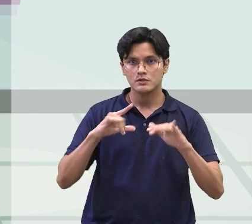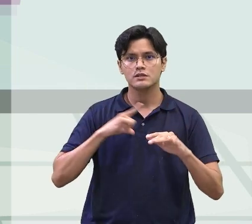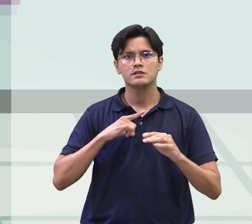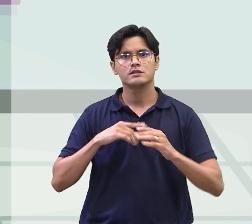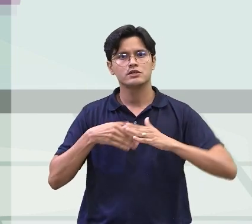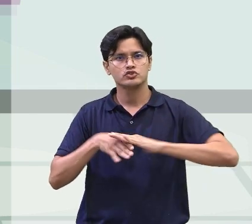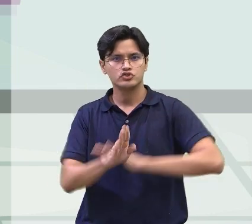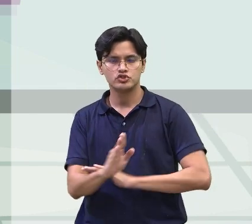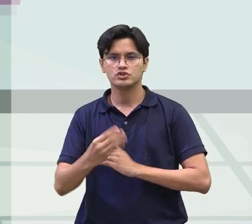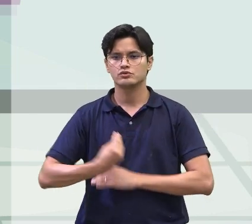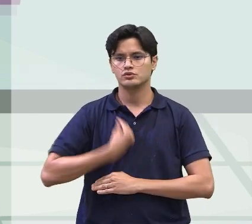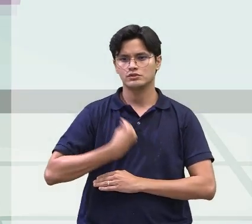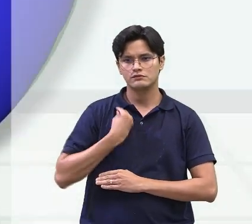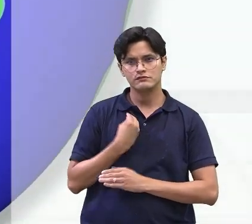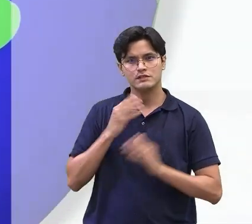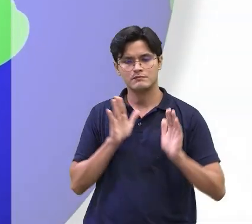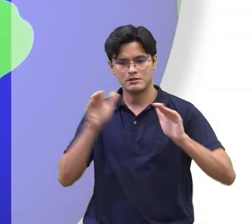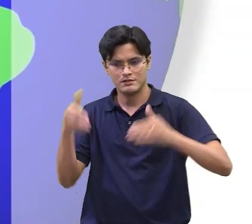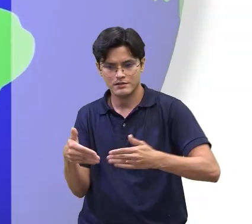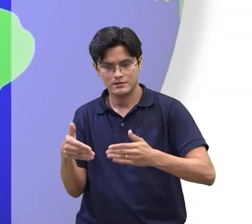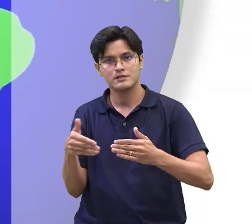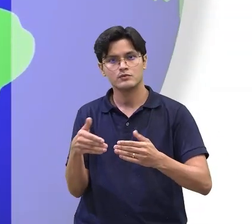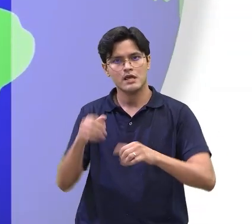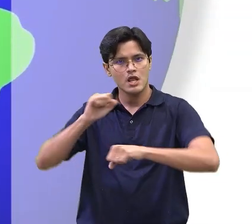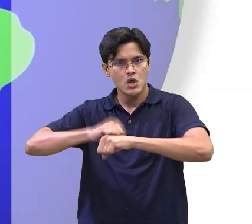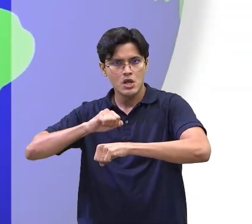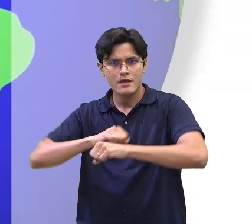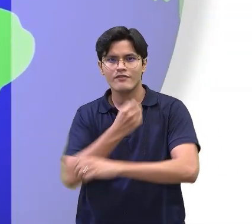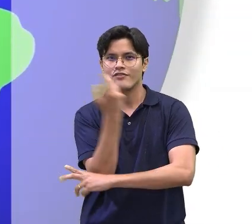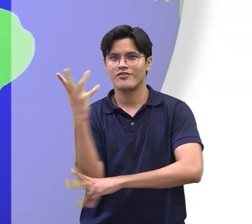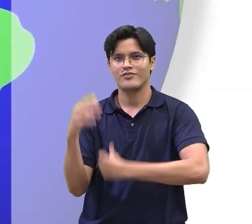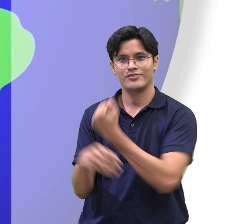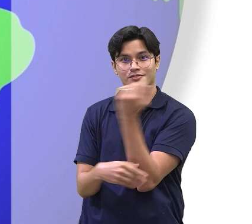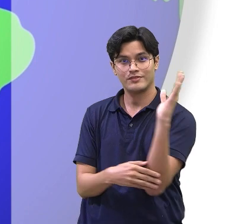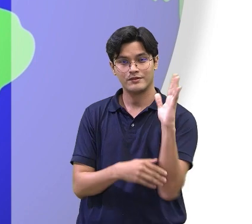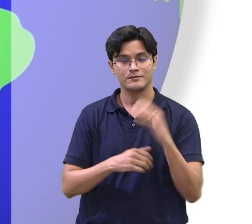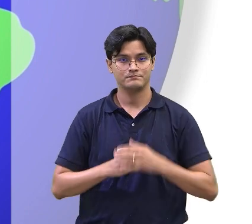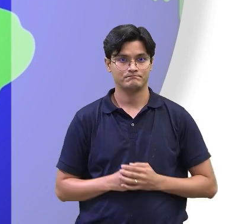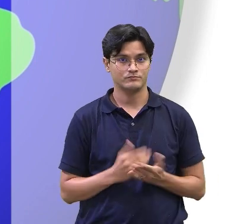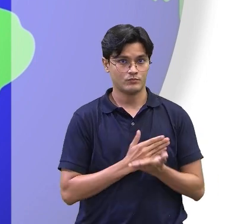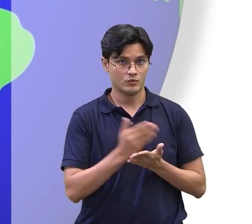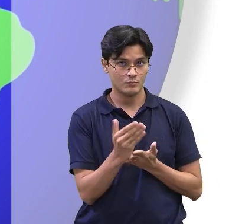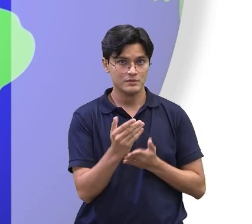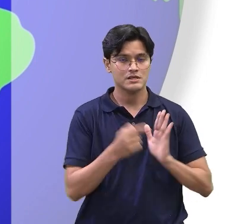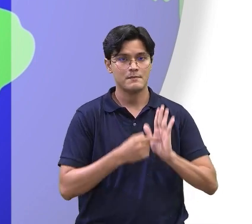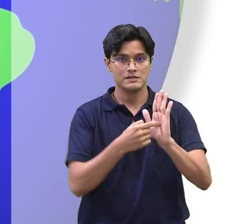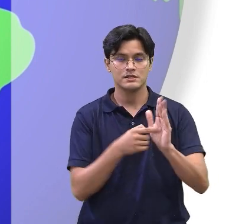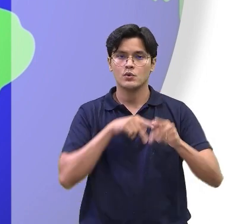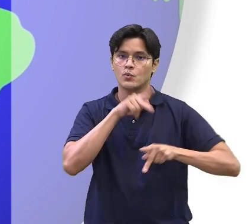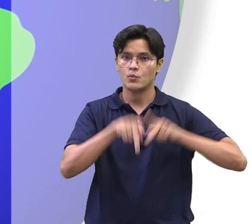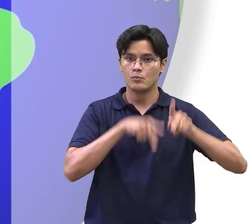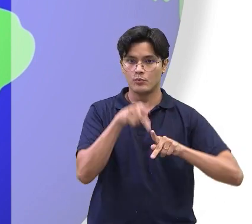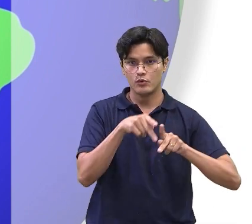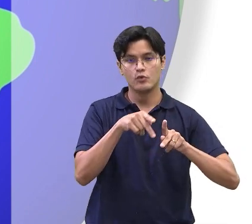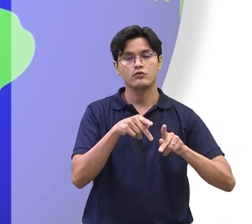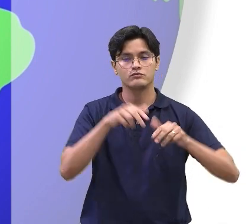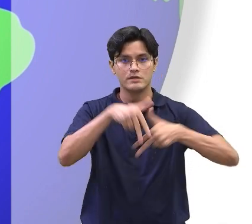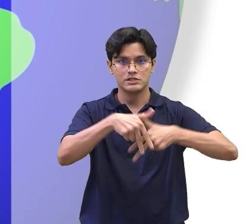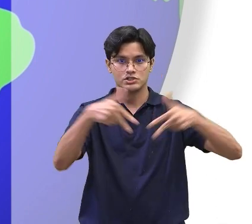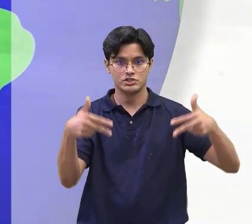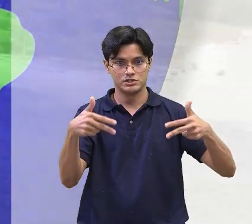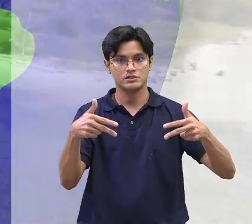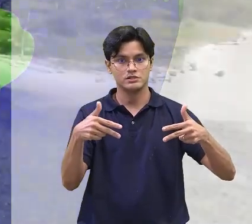meio físico natural. Vamos iniciar conhecendo o povo da etnia Guna, que são encontrados na costa norte do